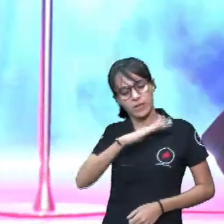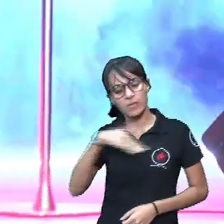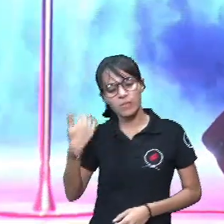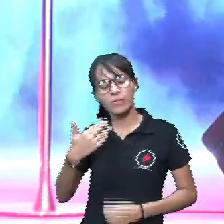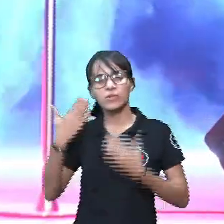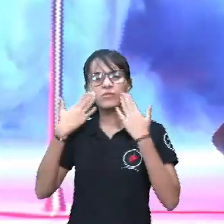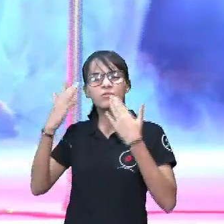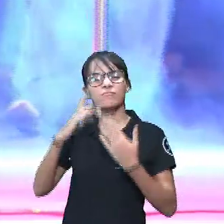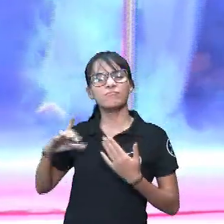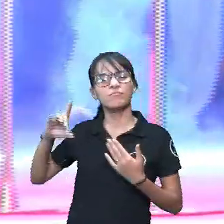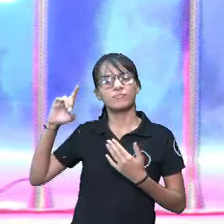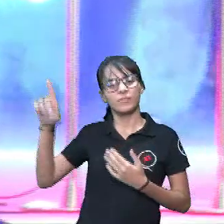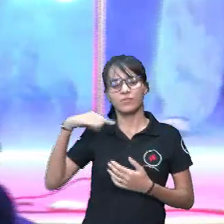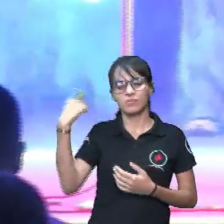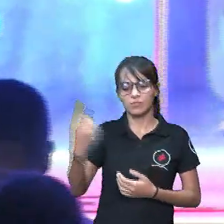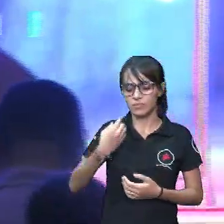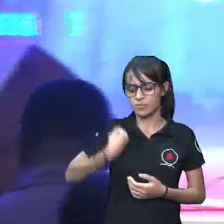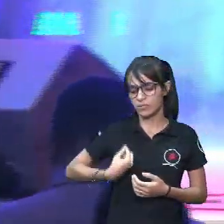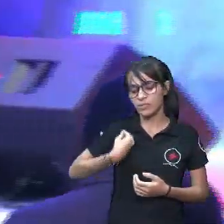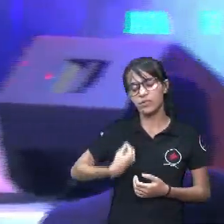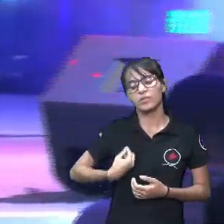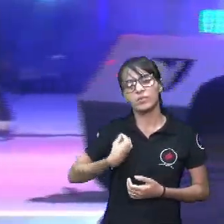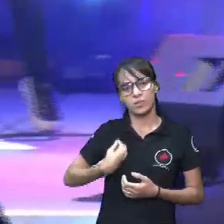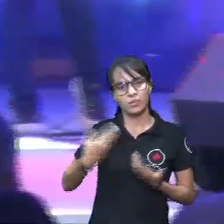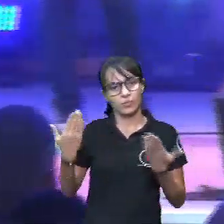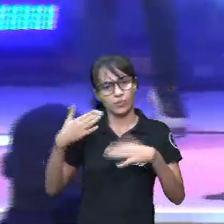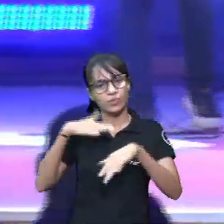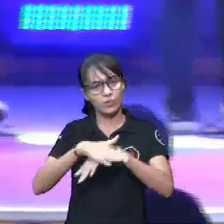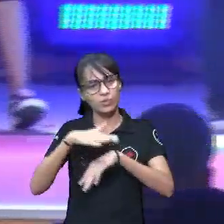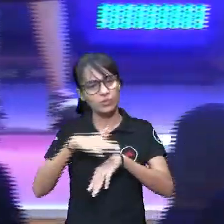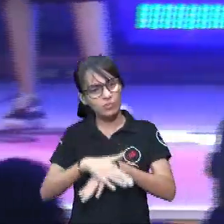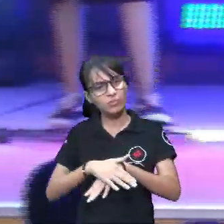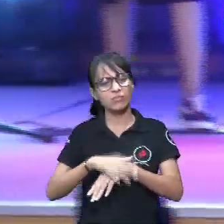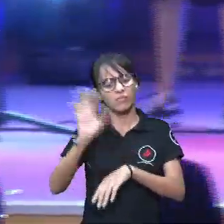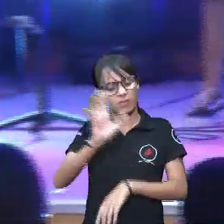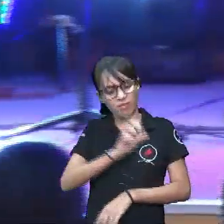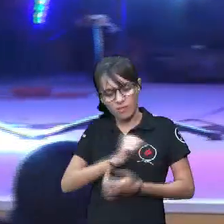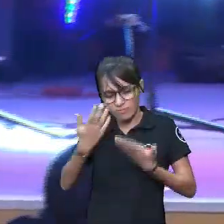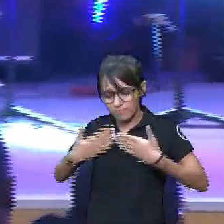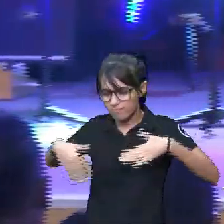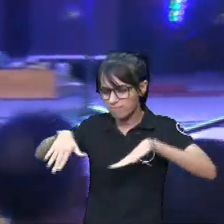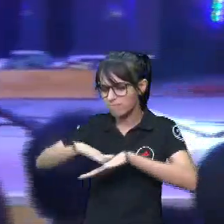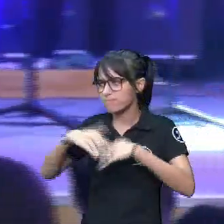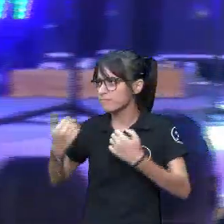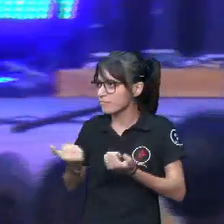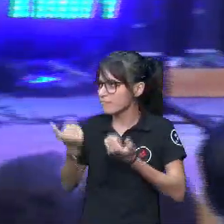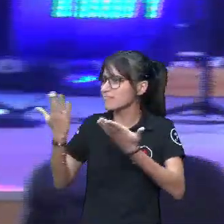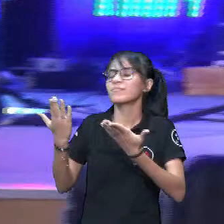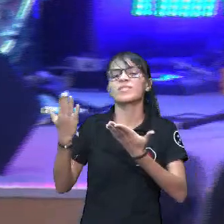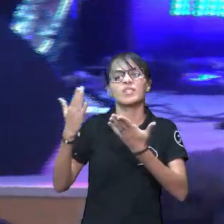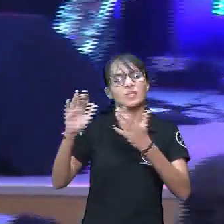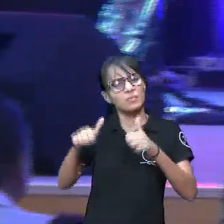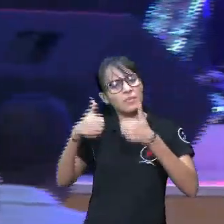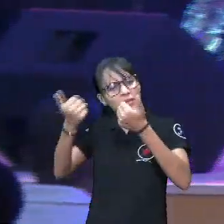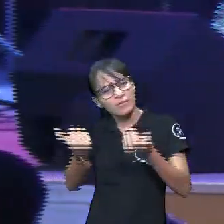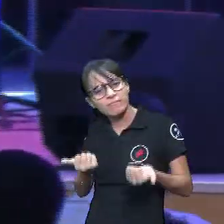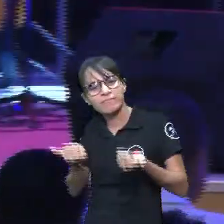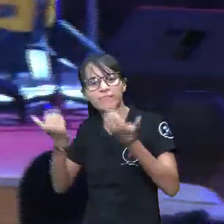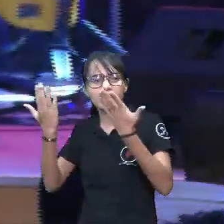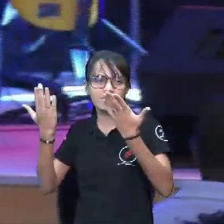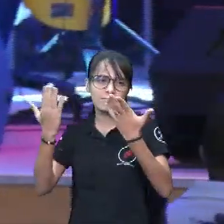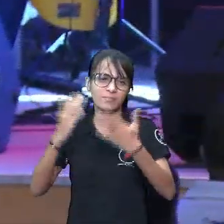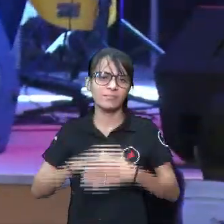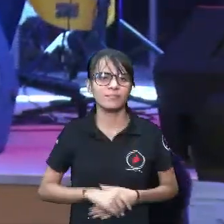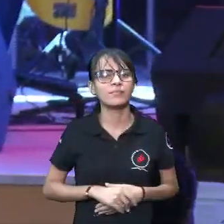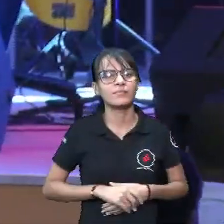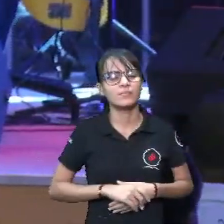Deus vivo que nós estamos nessa noite. Se derrame em adoração a Ele, entregue a Ele o seu melhor.